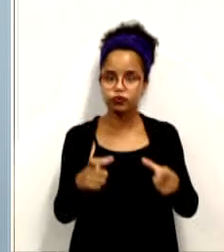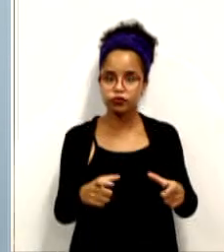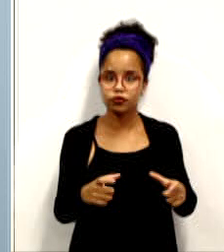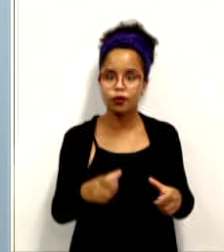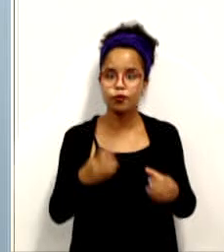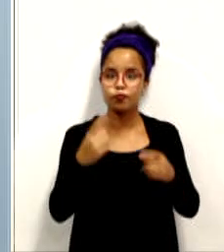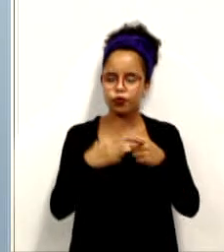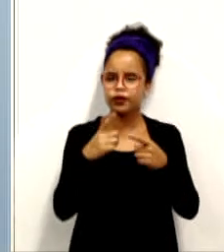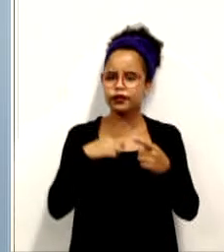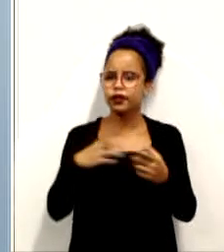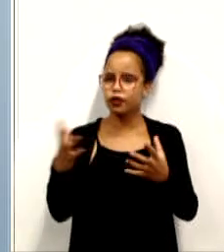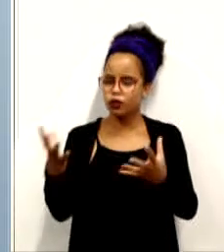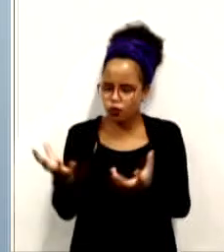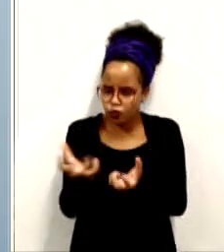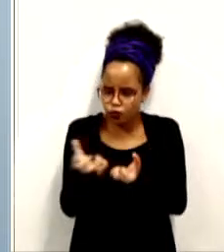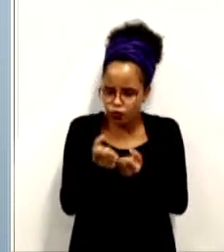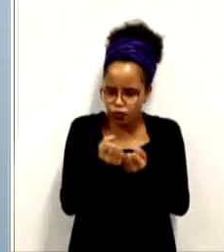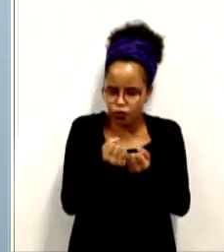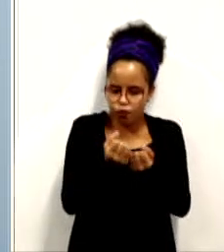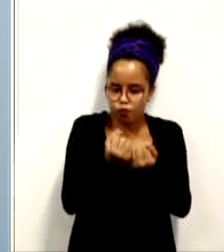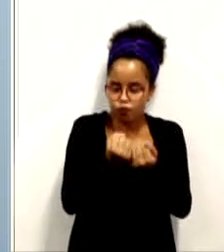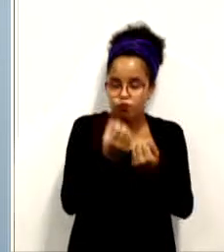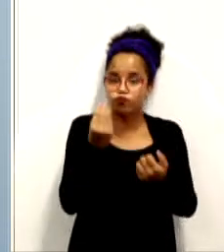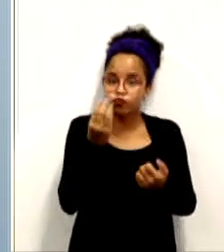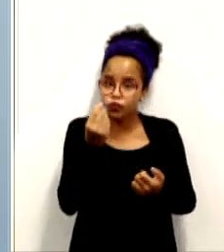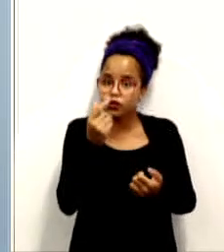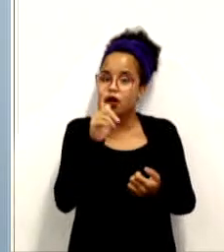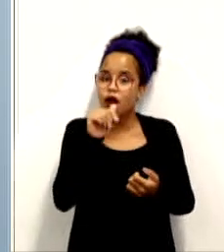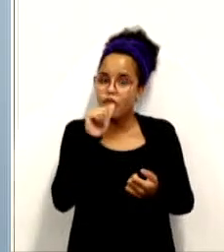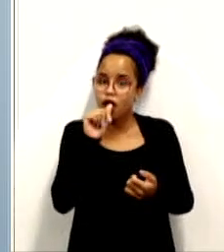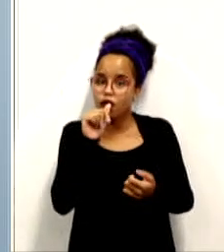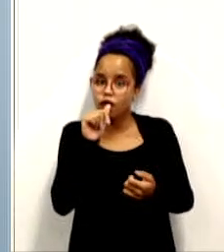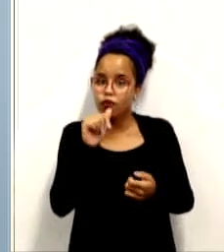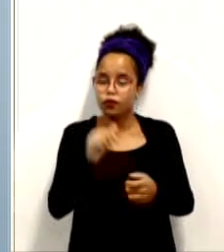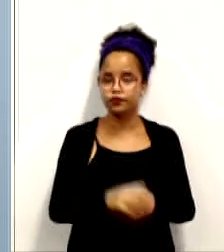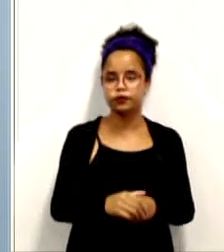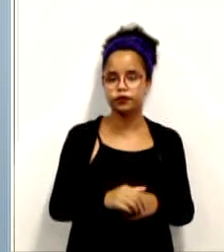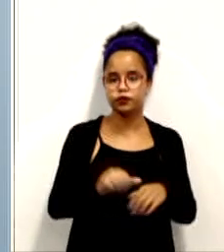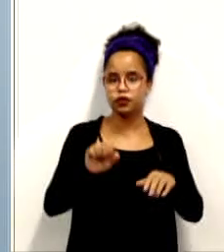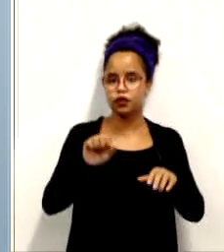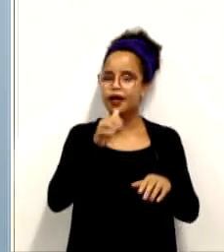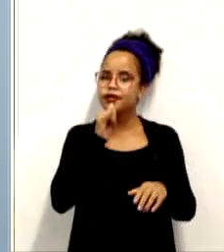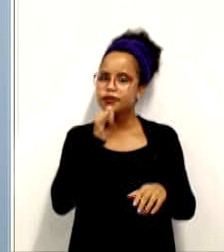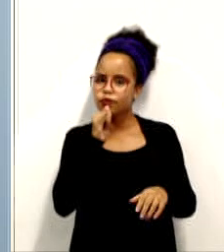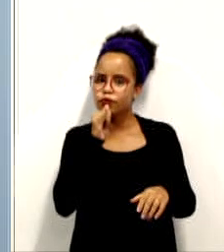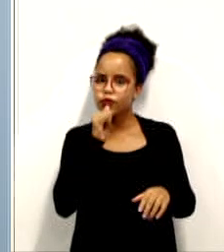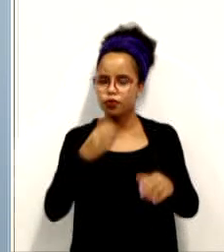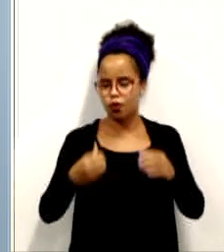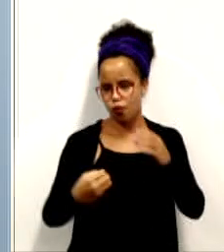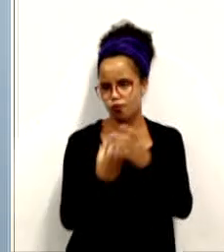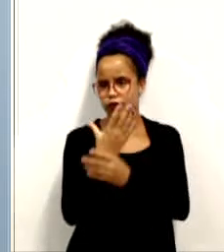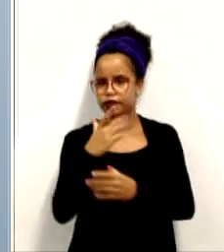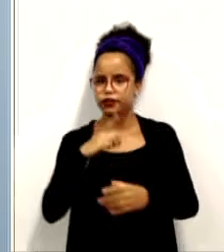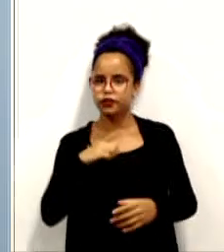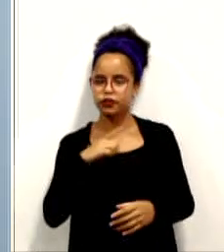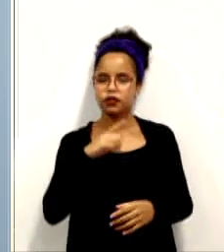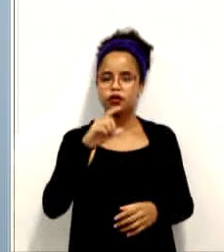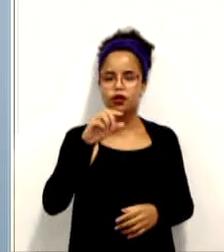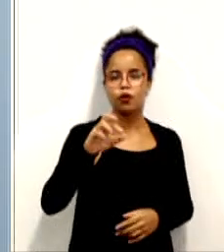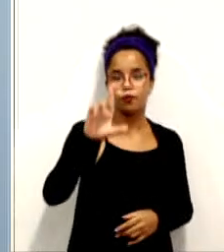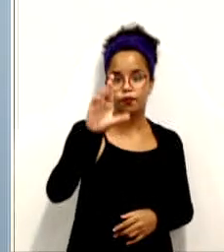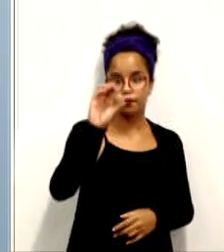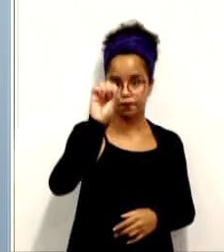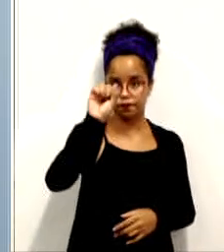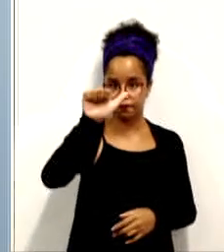de seca, né? É o caso daquelas plantas, aquela rosa do deserto, uma planta também que eu tive